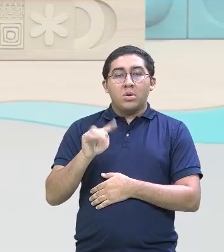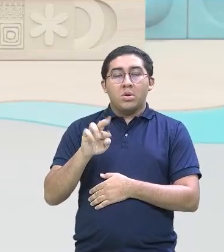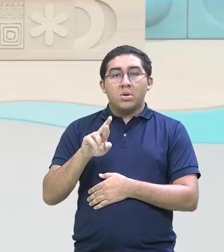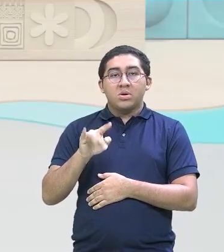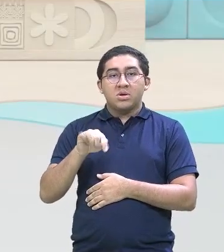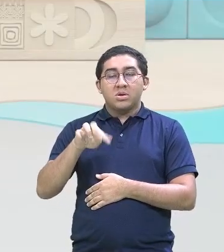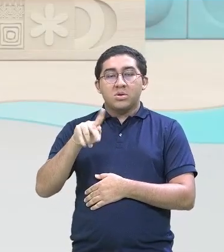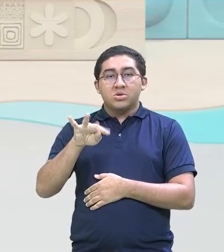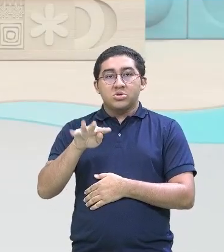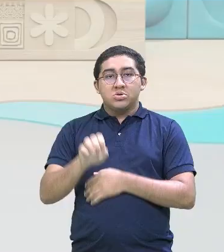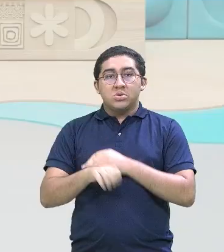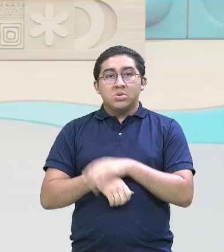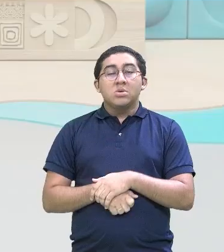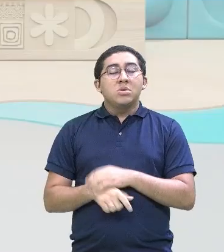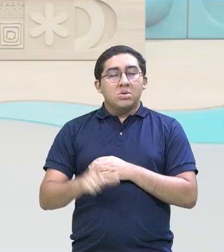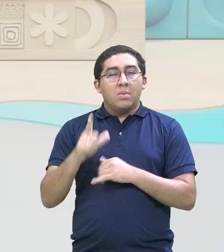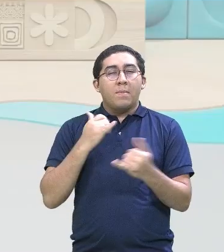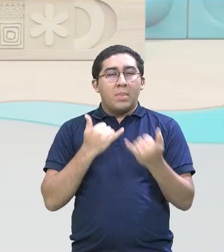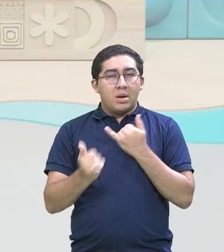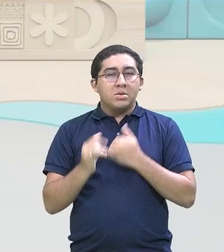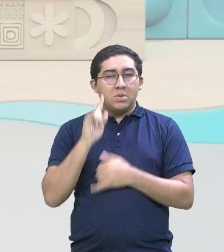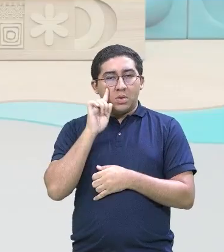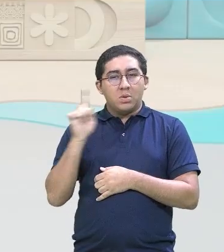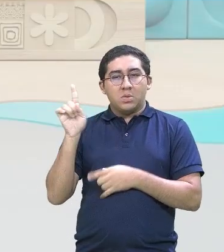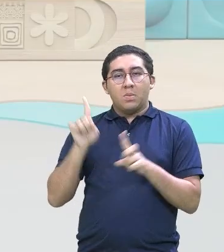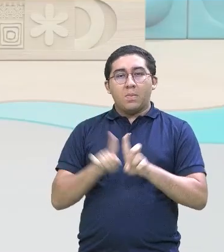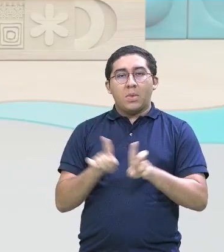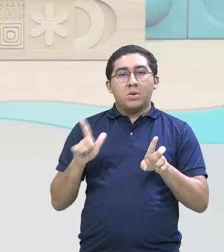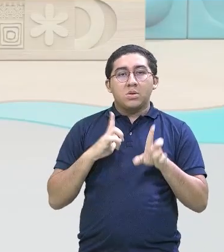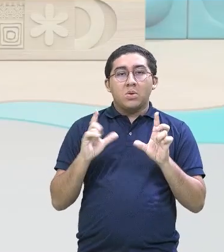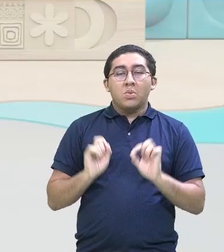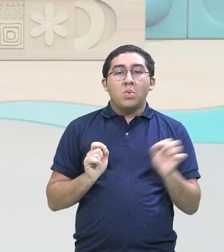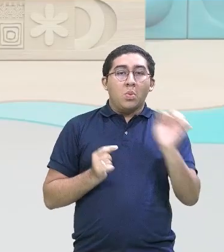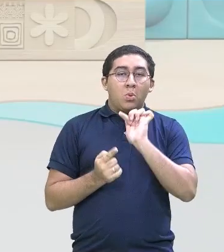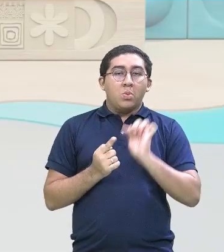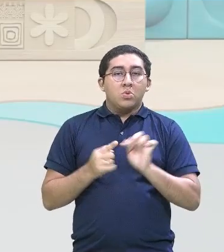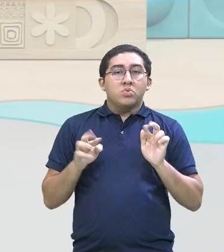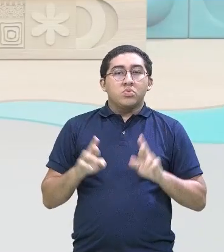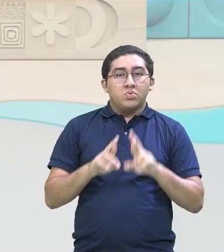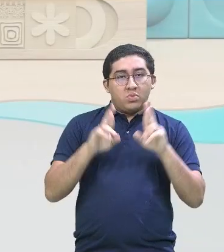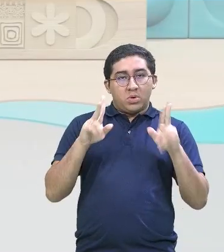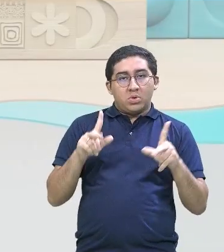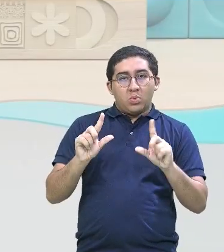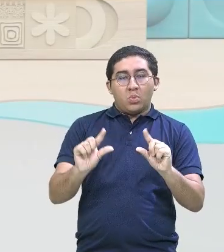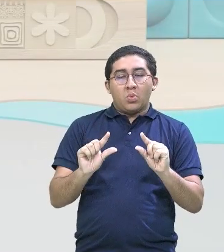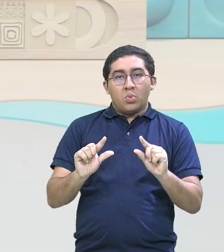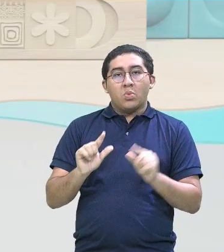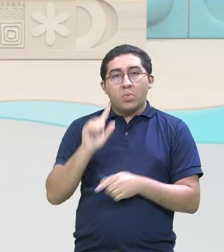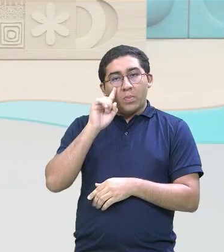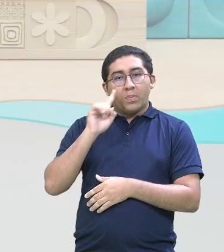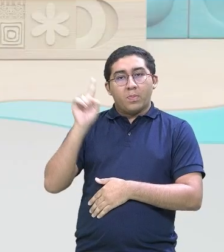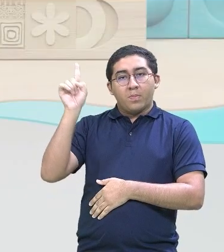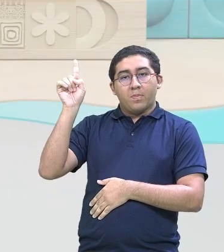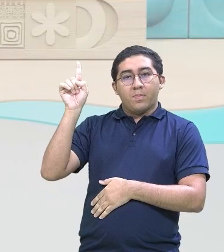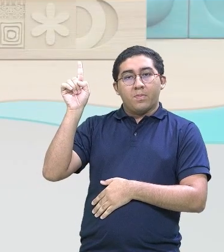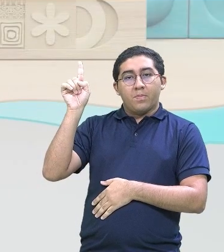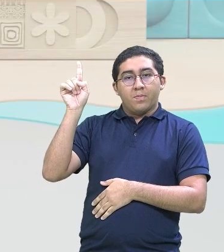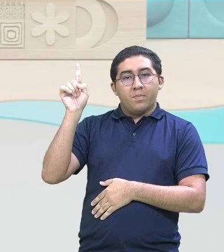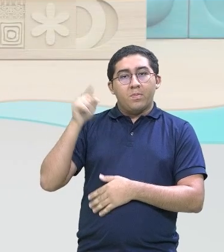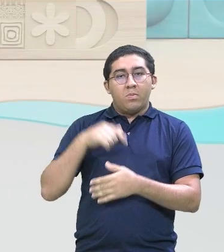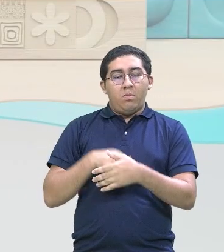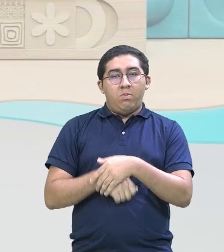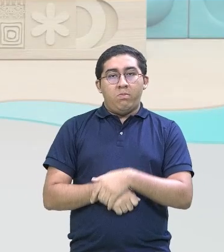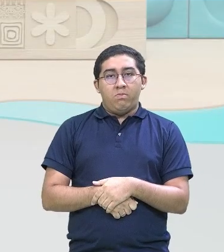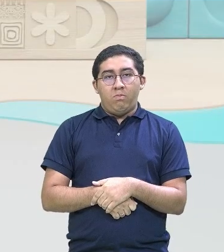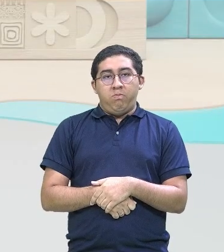hóquei, mas ele tem uma maneira um pouco mais diferente de jogar. Vamos observar aí como é que é o cricket.